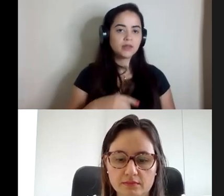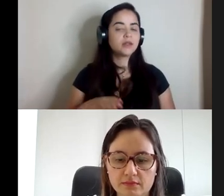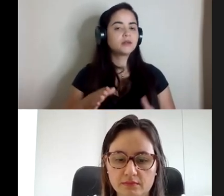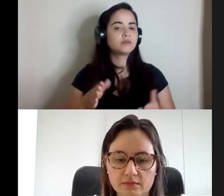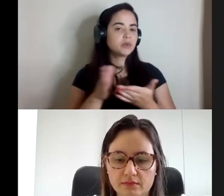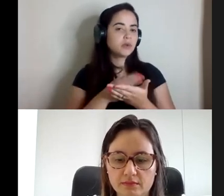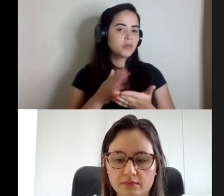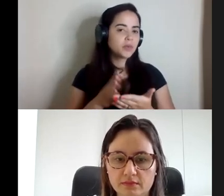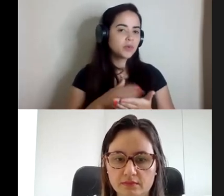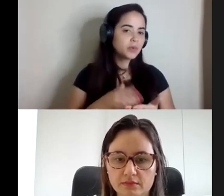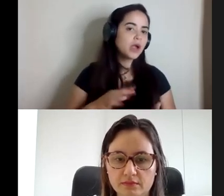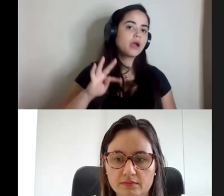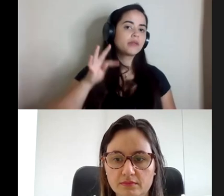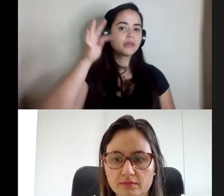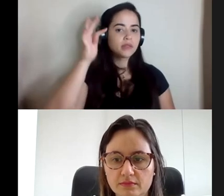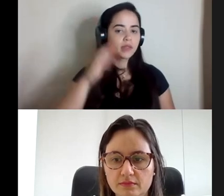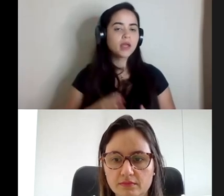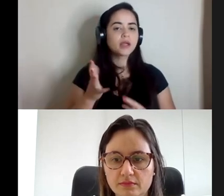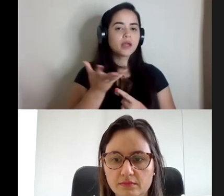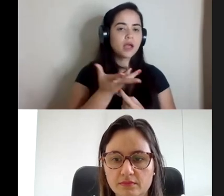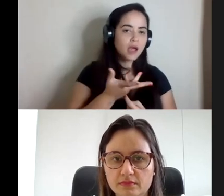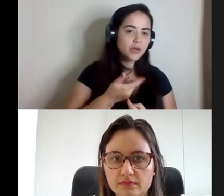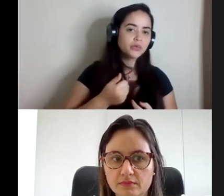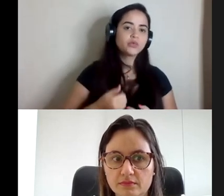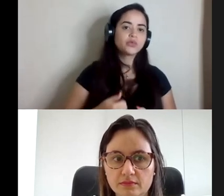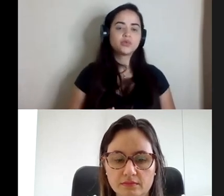bibliográficas, técnicas, artísticas,